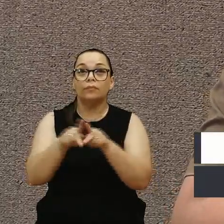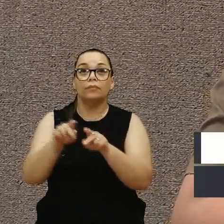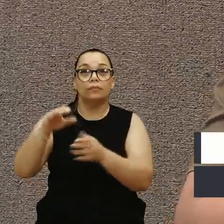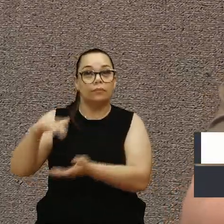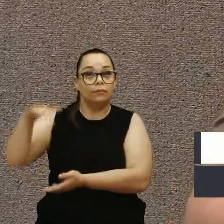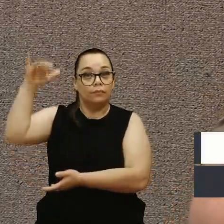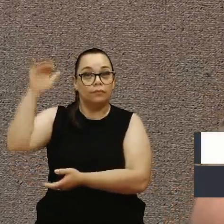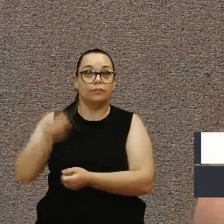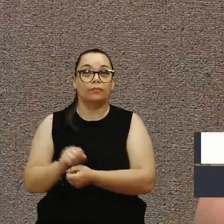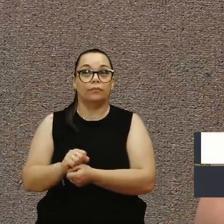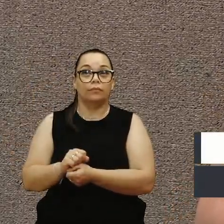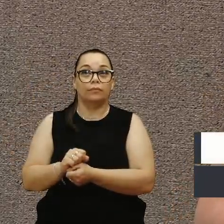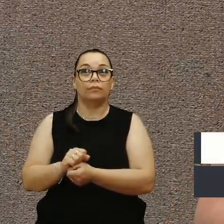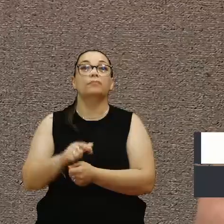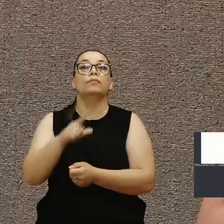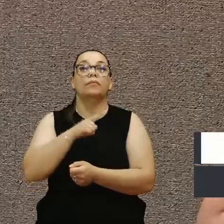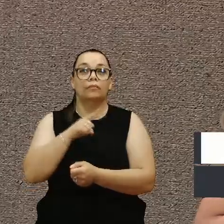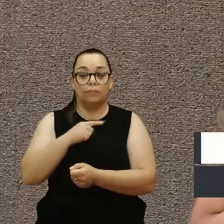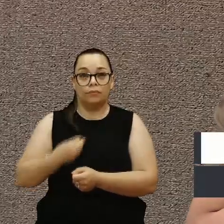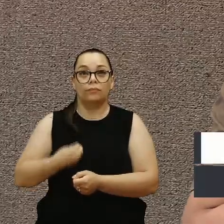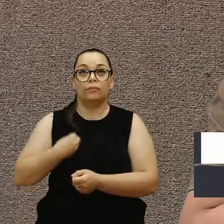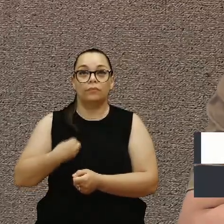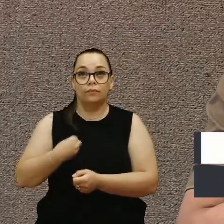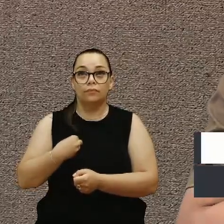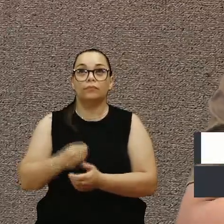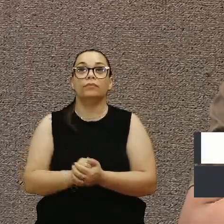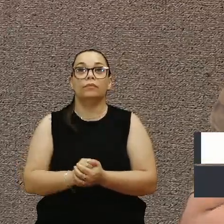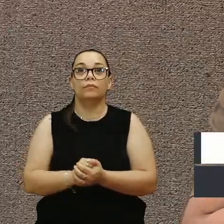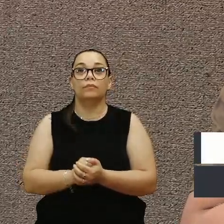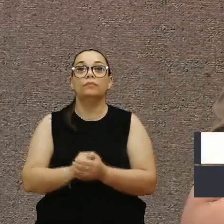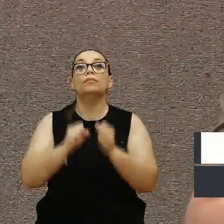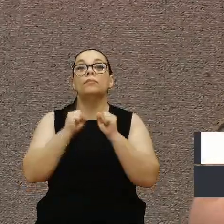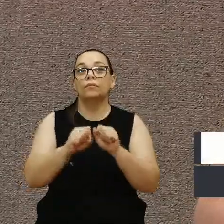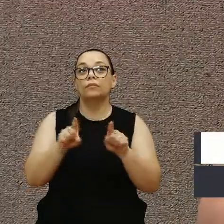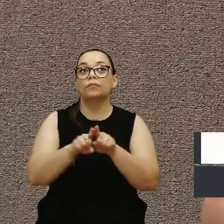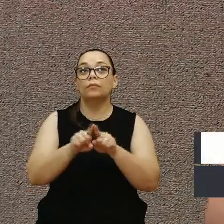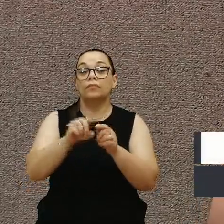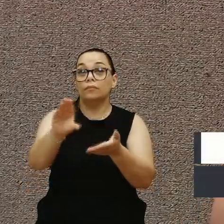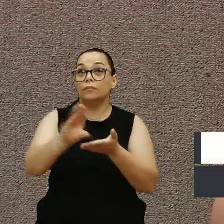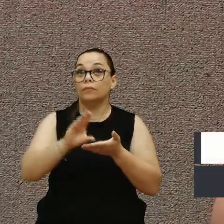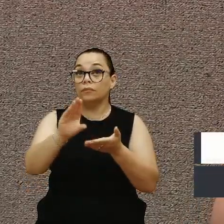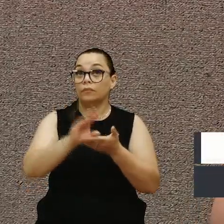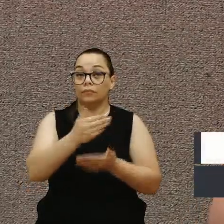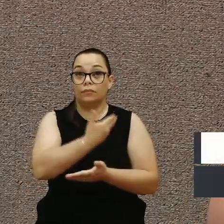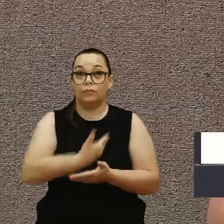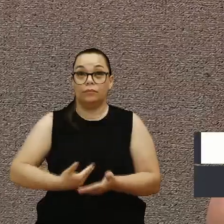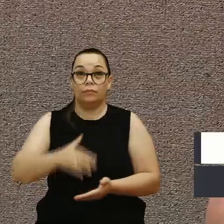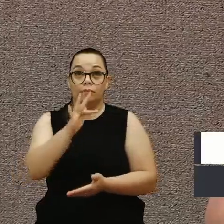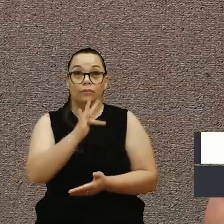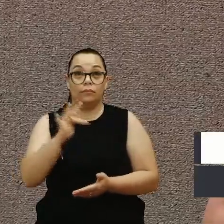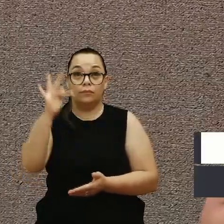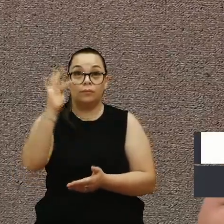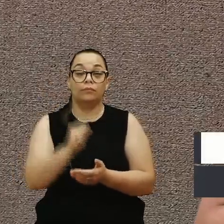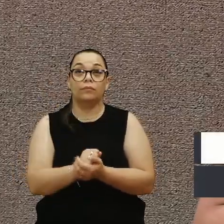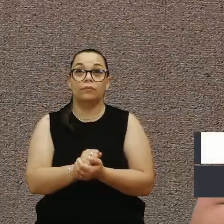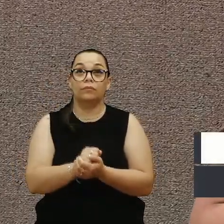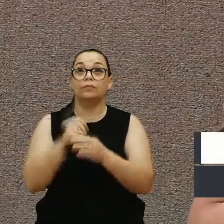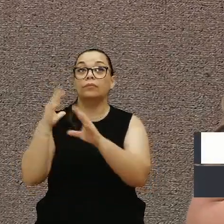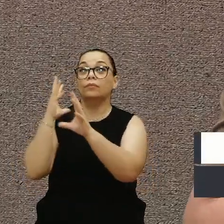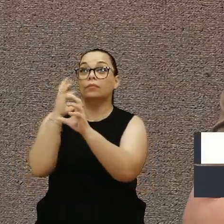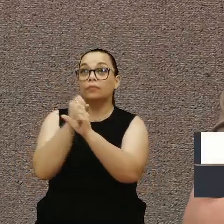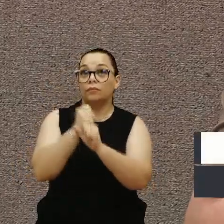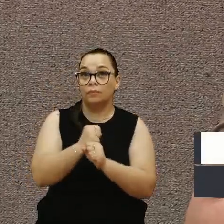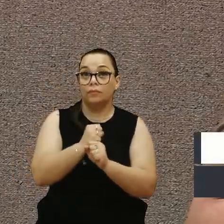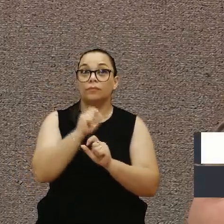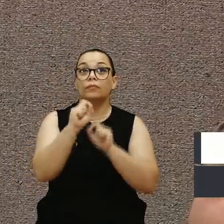é um grande passivo que existe, e este passivo pode ser compensado, inclusive, com o recurso do governo federal. Essa conta ela pode ser uma